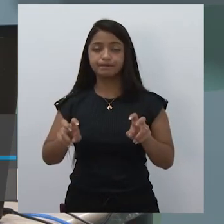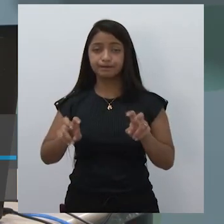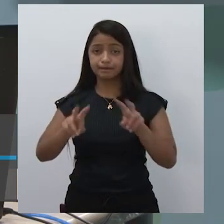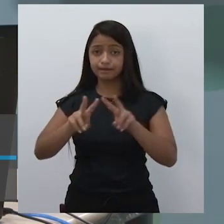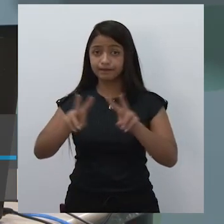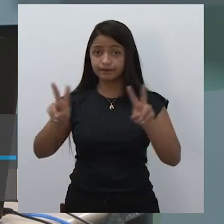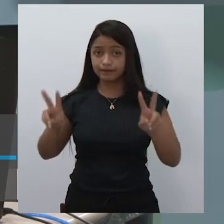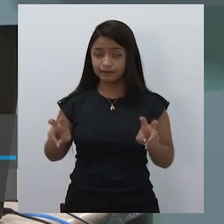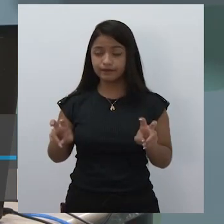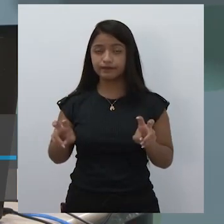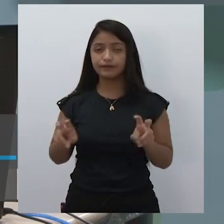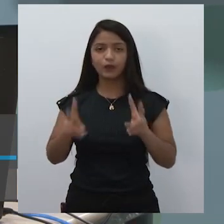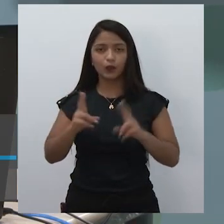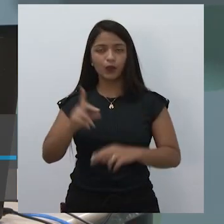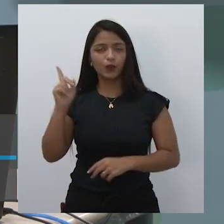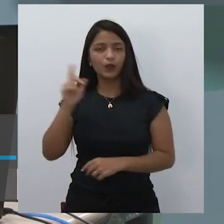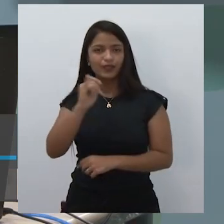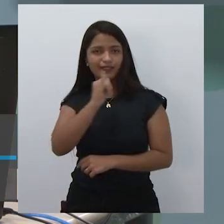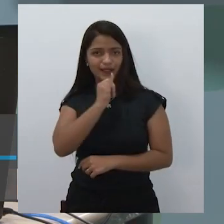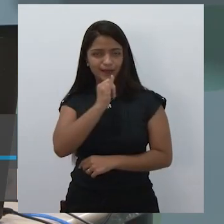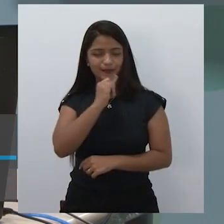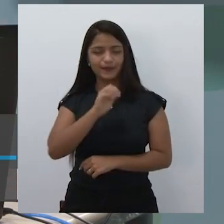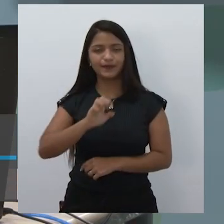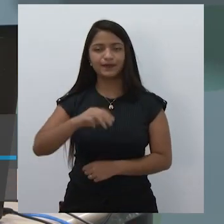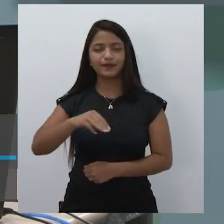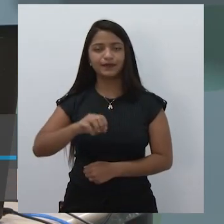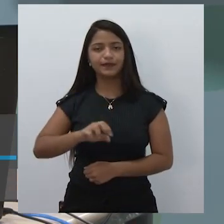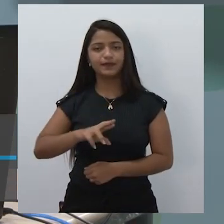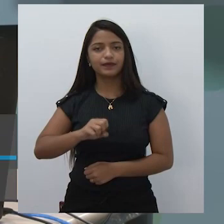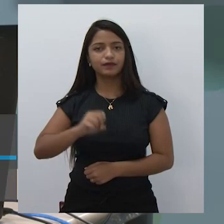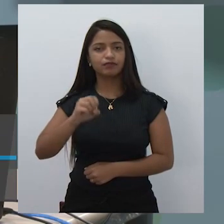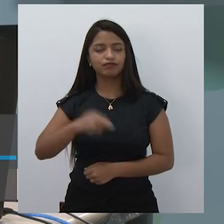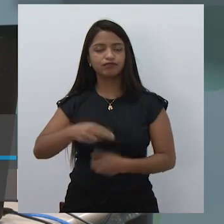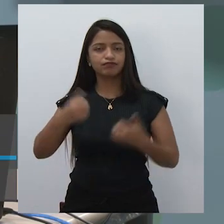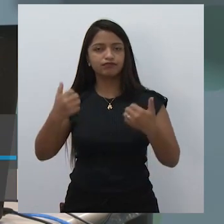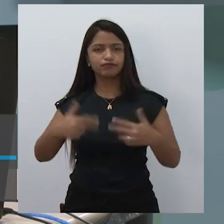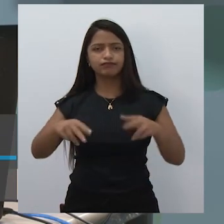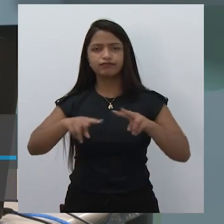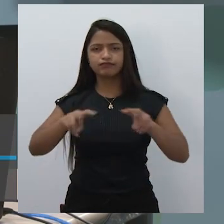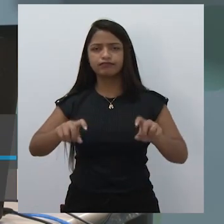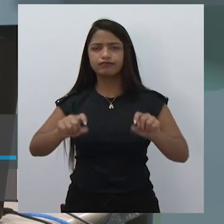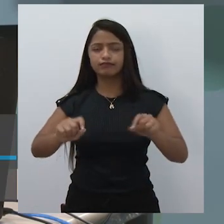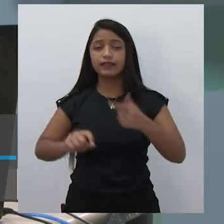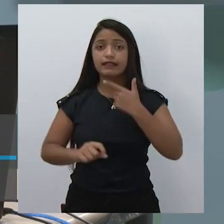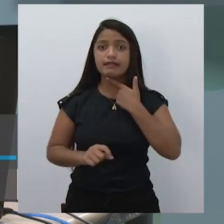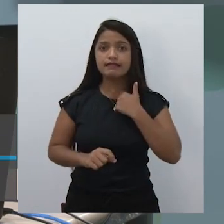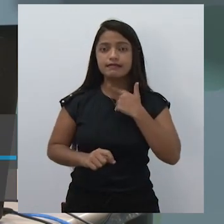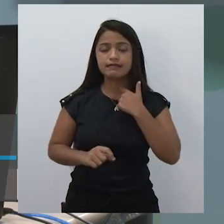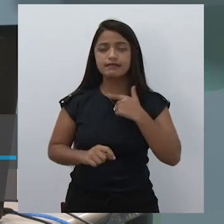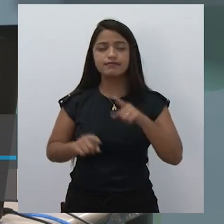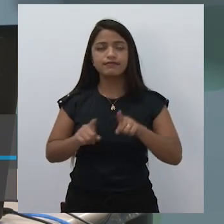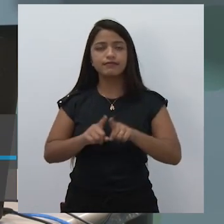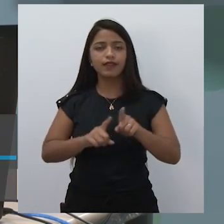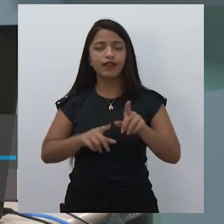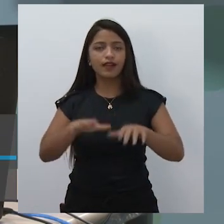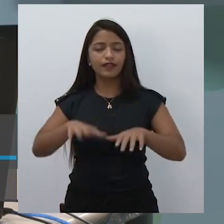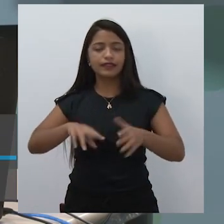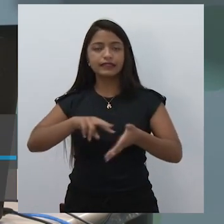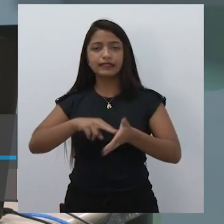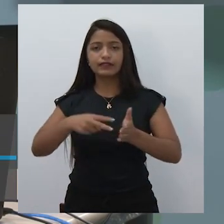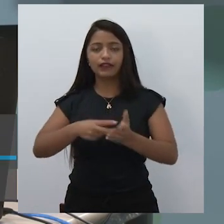tema, no caso desse exemplo que foi citado pelo Emerson, é desejos e ambiguidades do